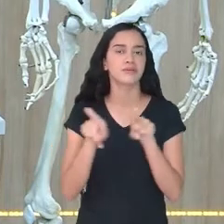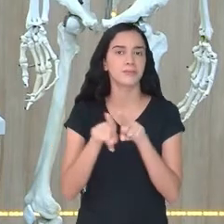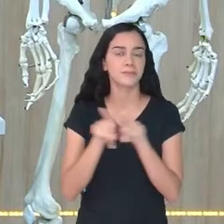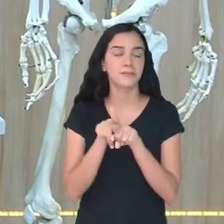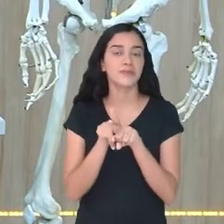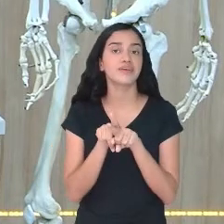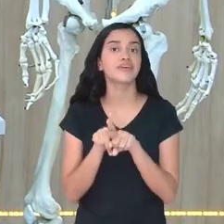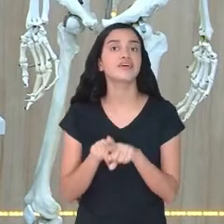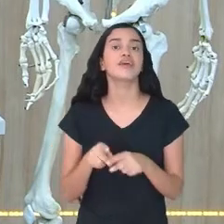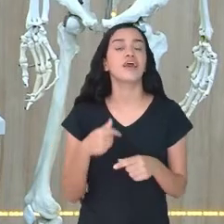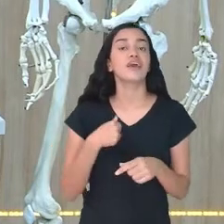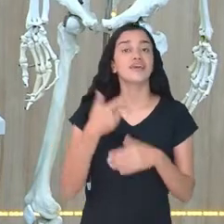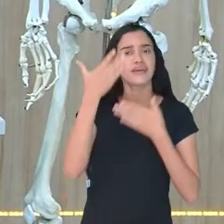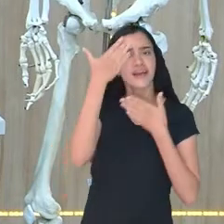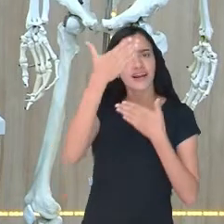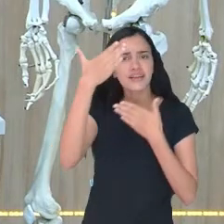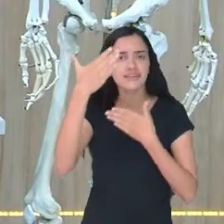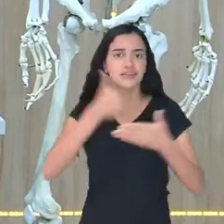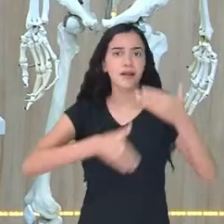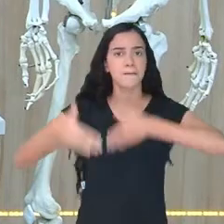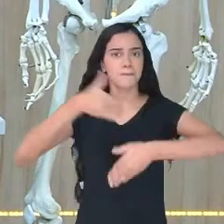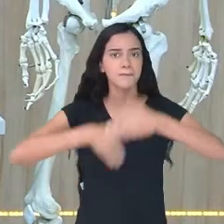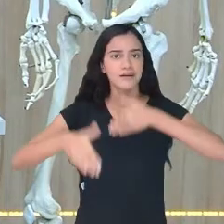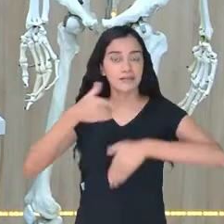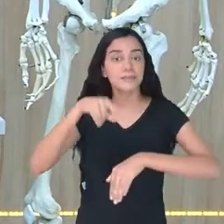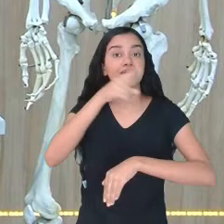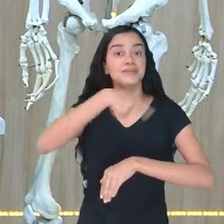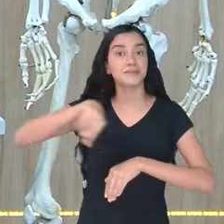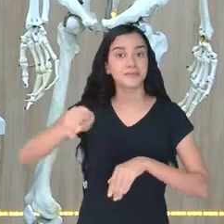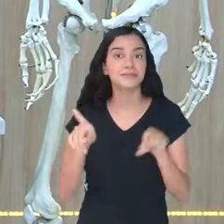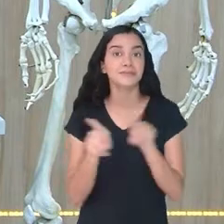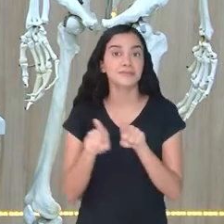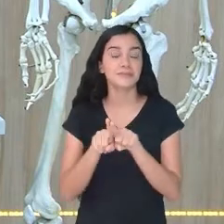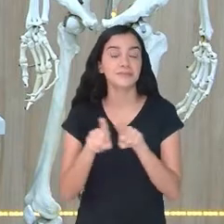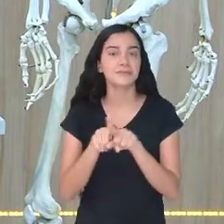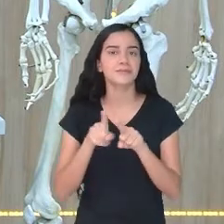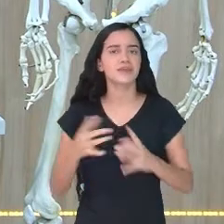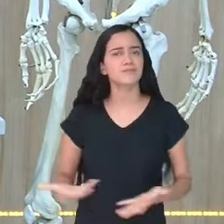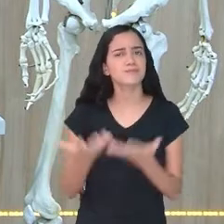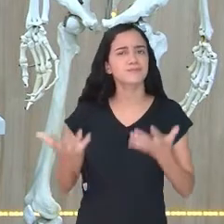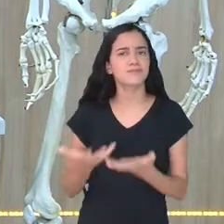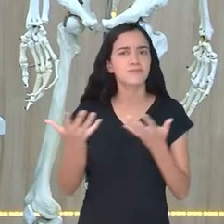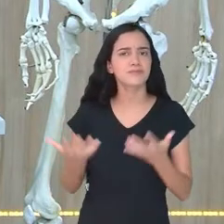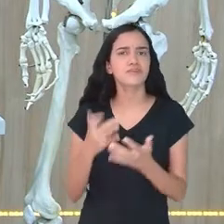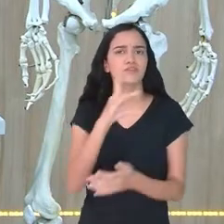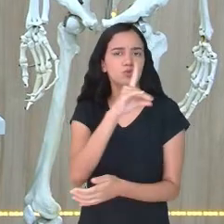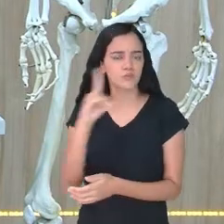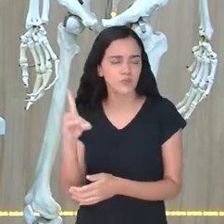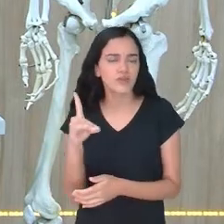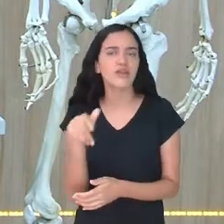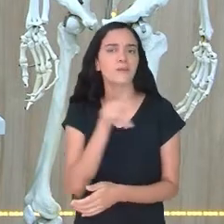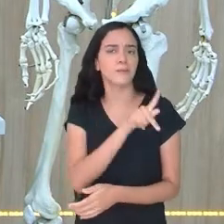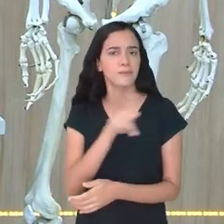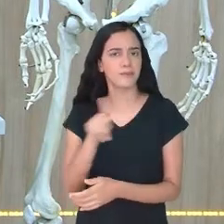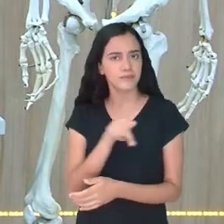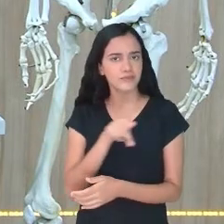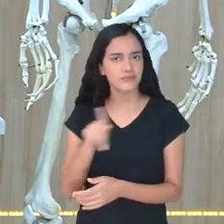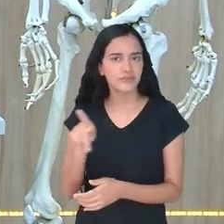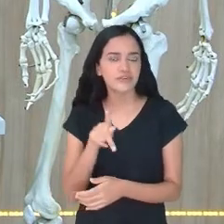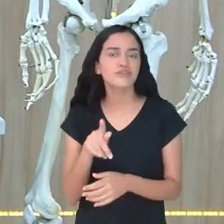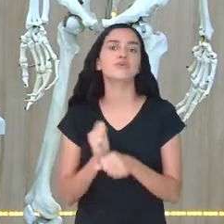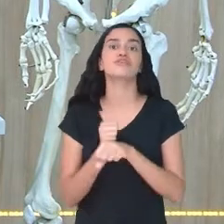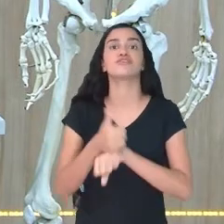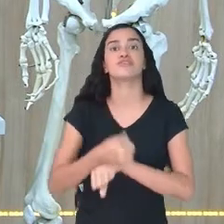aqui, né? E agradecendo a participação de vocês e também o incentivo dos coordenadores, professores e gestores